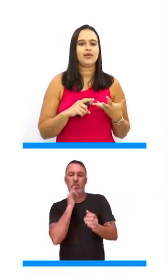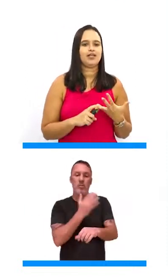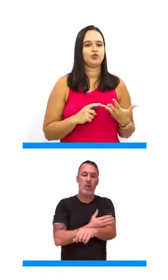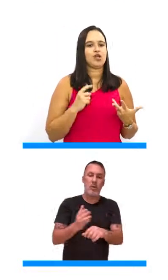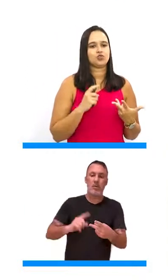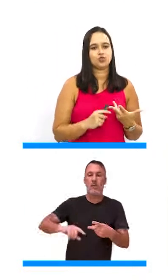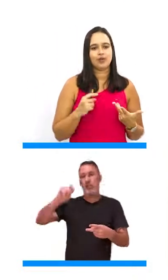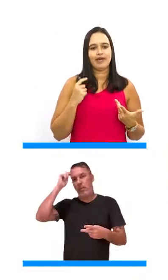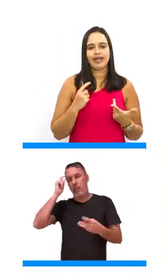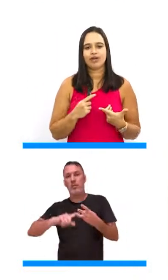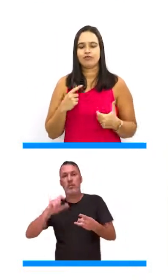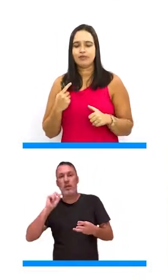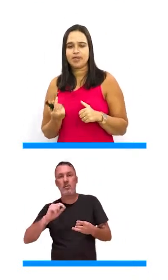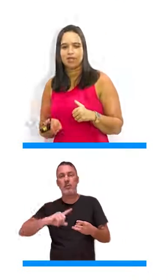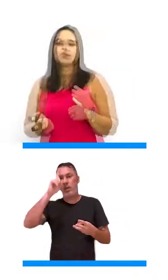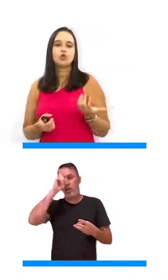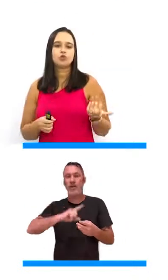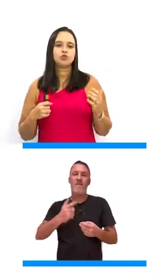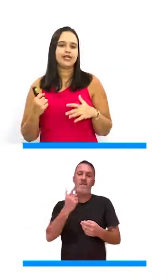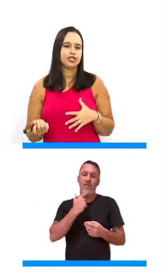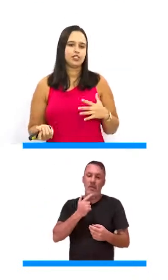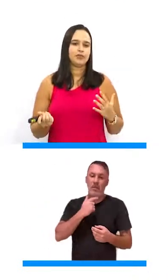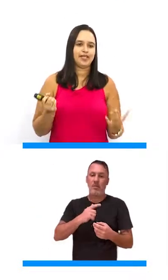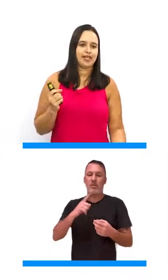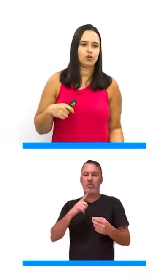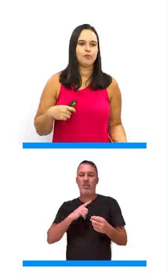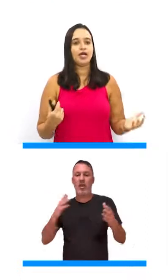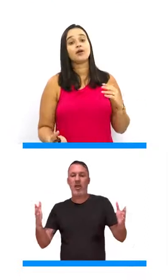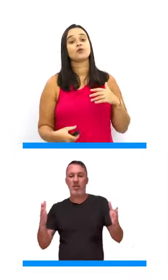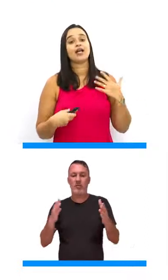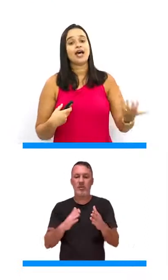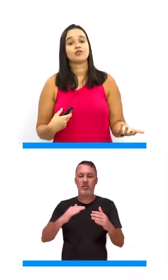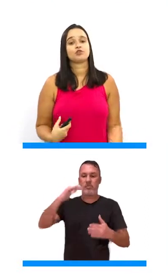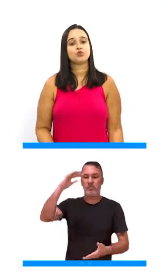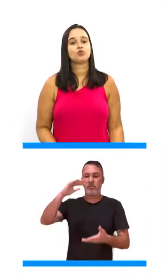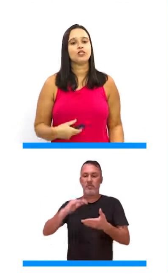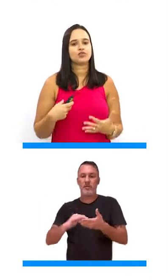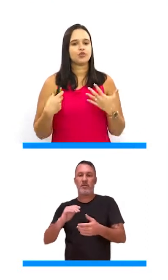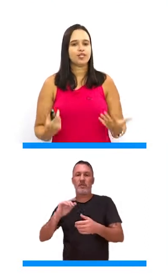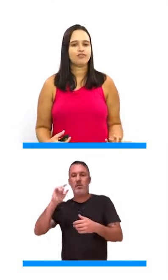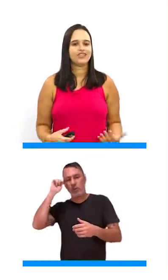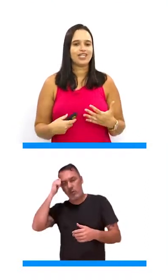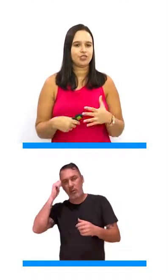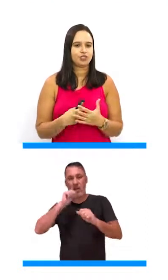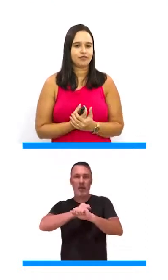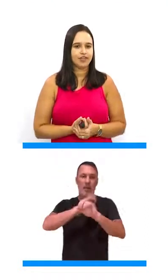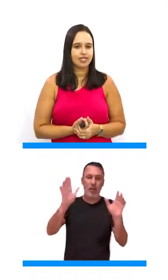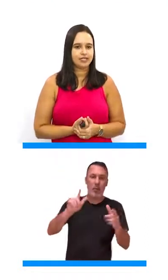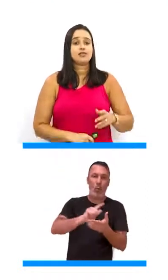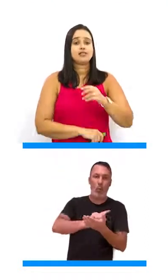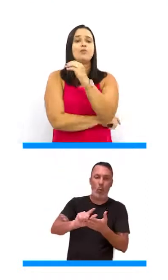branco, preto, azul, amarelo, vermelho, curto, grande, pequeno, branco, claro, escuro, liso, livre, triste